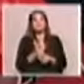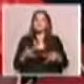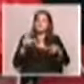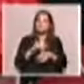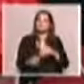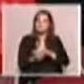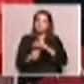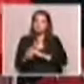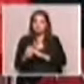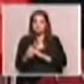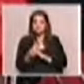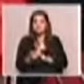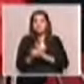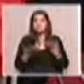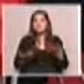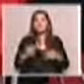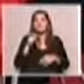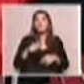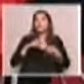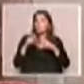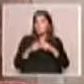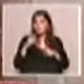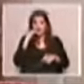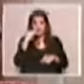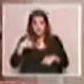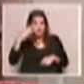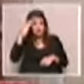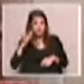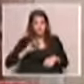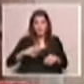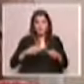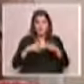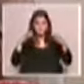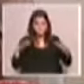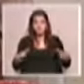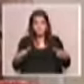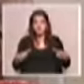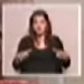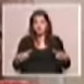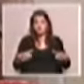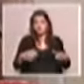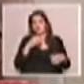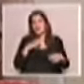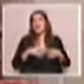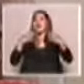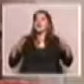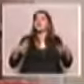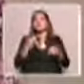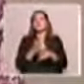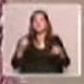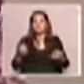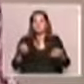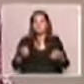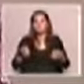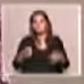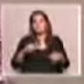dúvida. Aliás, o grave problema, parece-me, de ter um queijo grande na mesa... Eu, quando falo grande, são aqueles queijos... Não é?